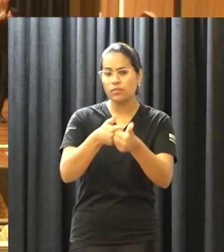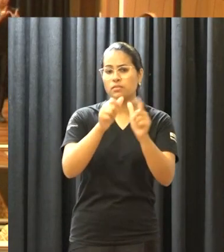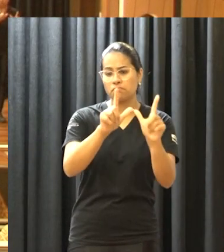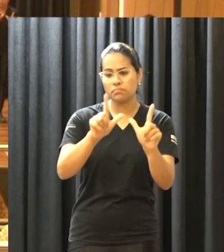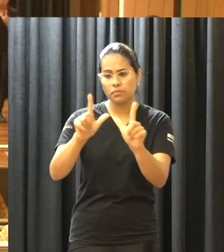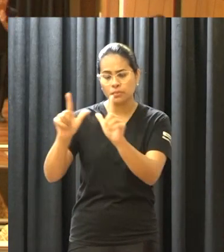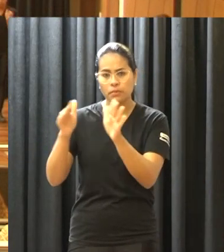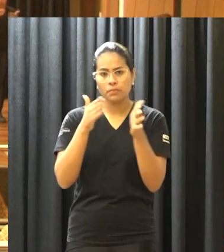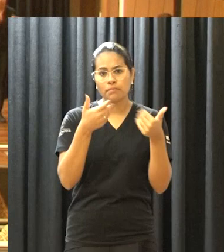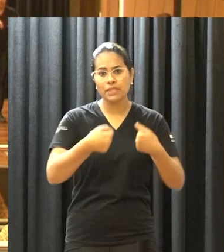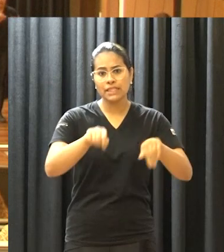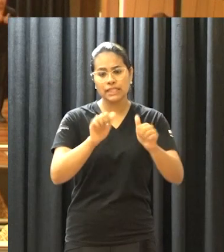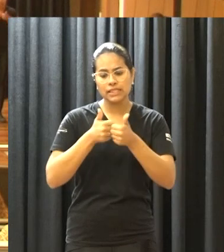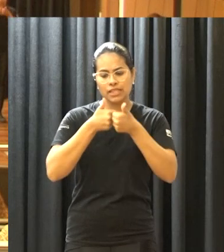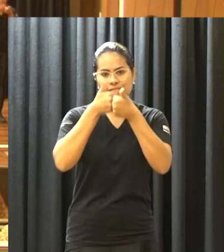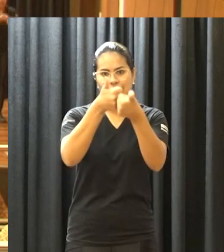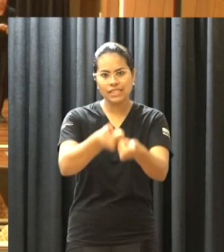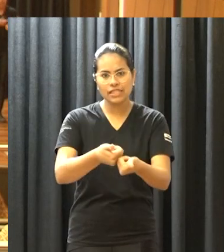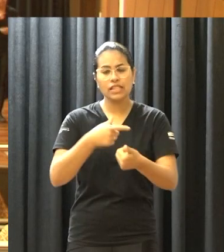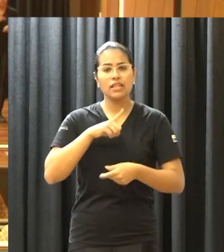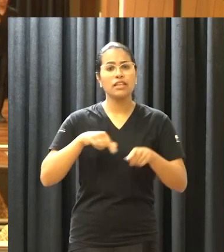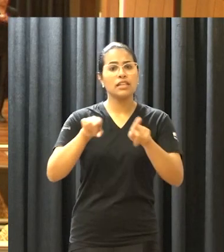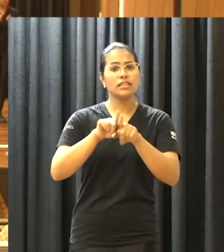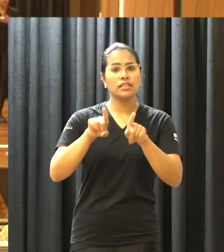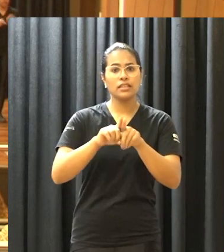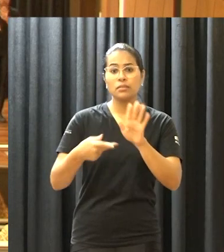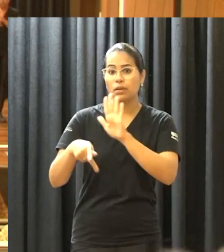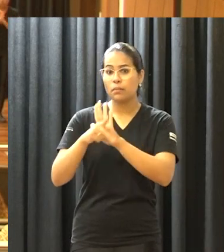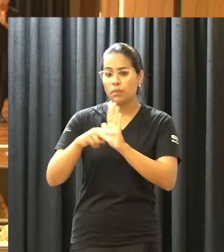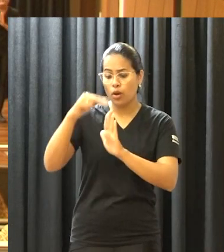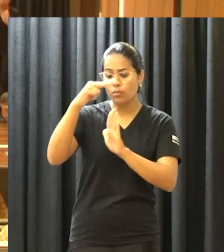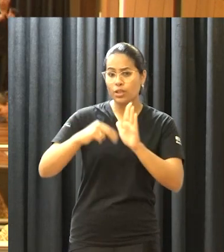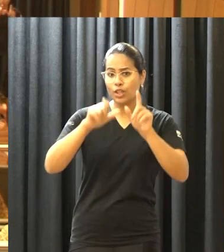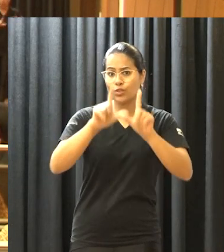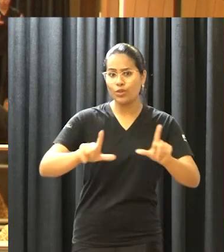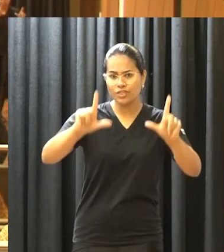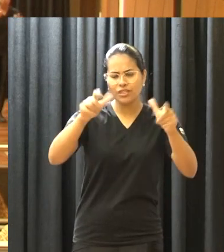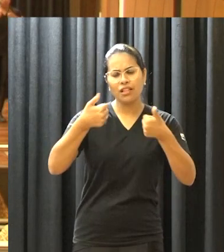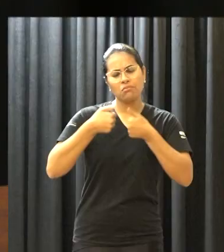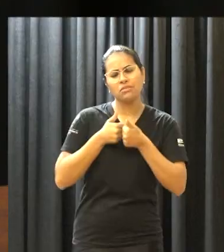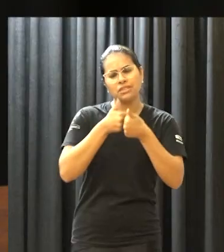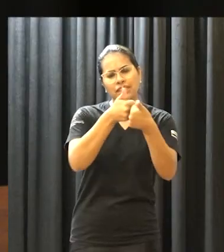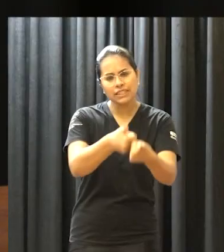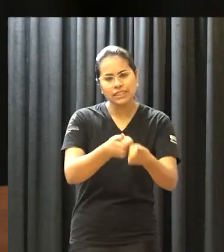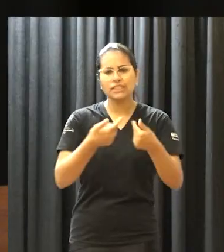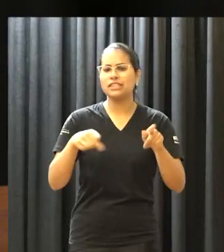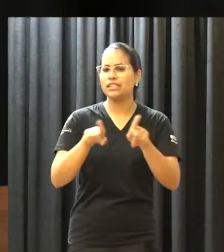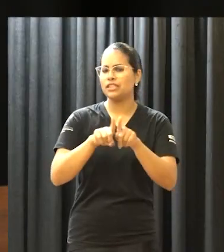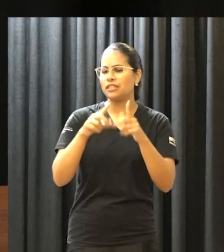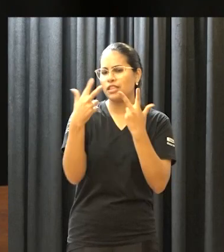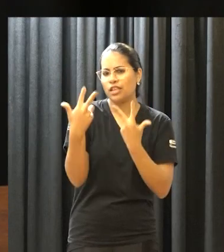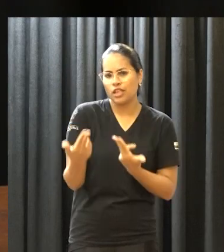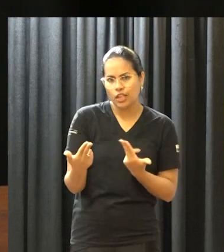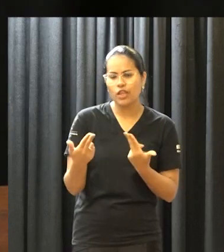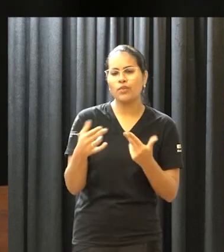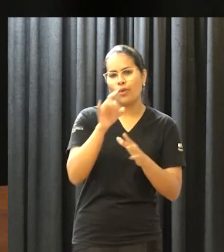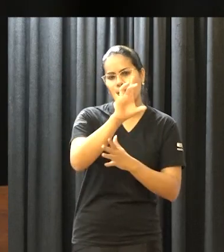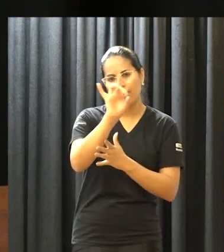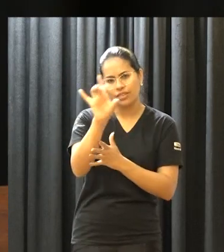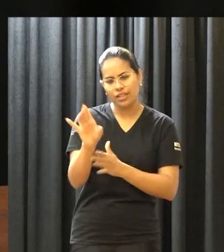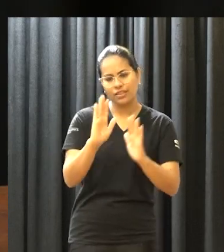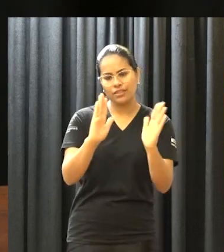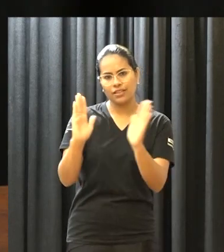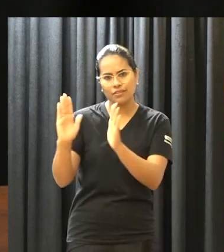há também uma numeração oculta para que o leitor de tela possa seguir a ordem de leitura indicada para cada uma dessas